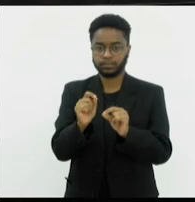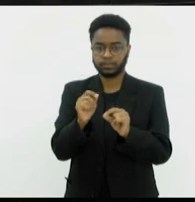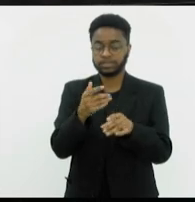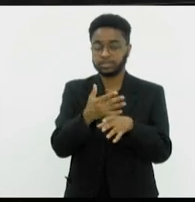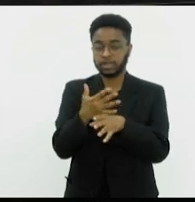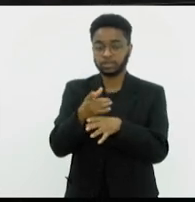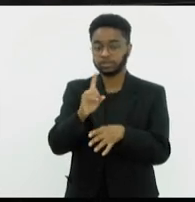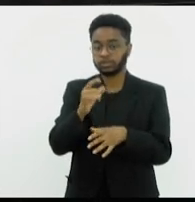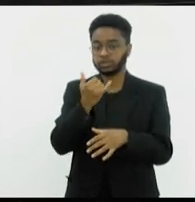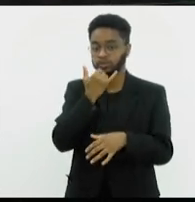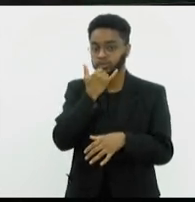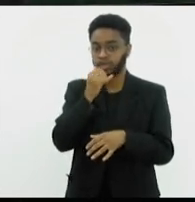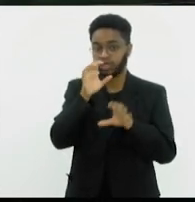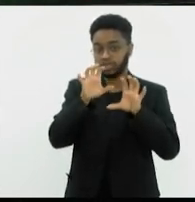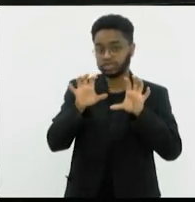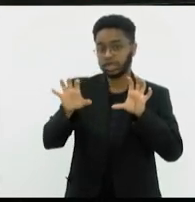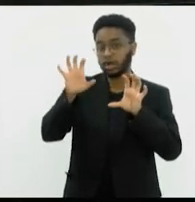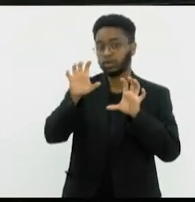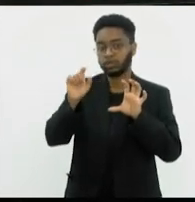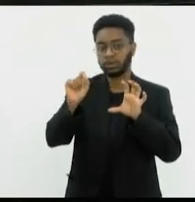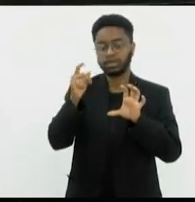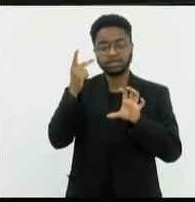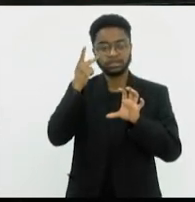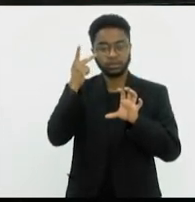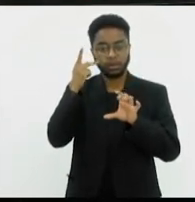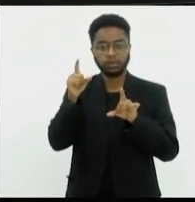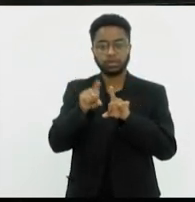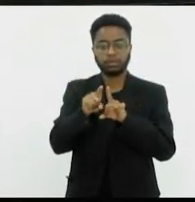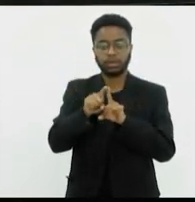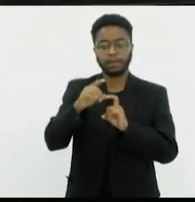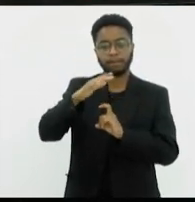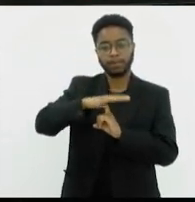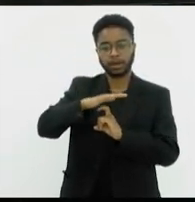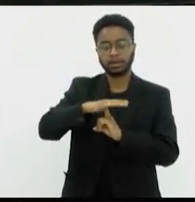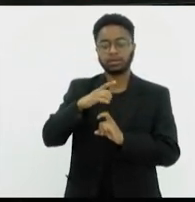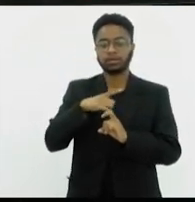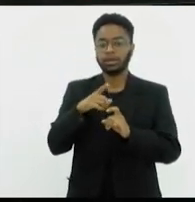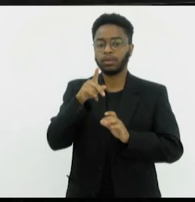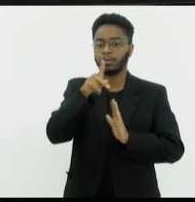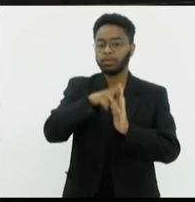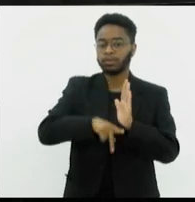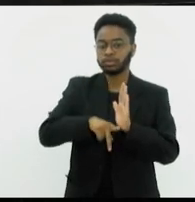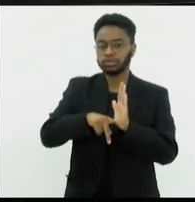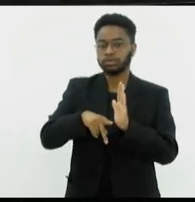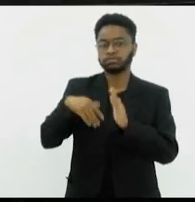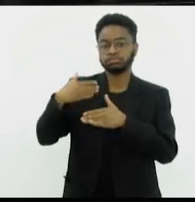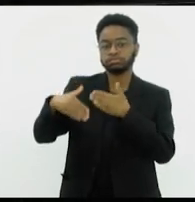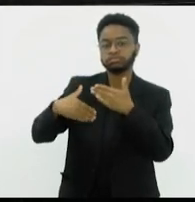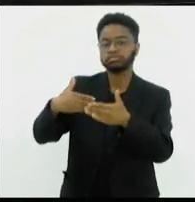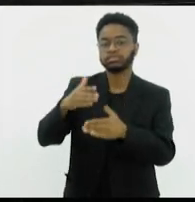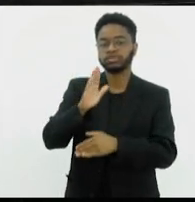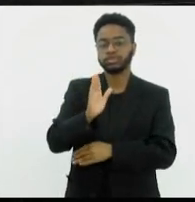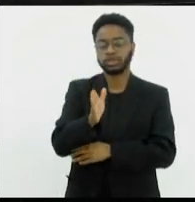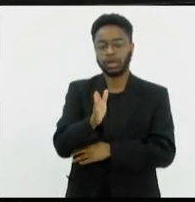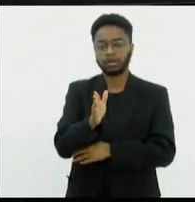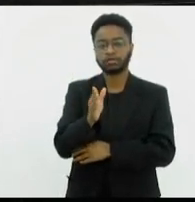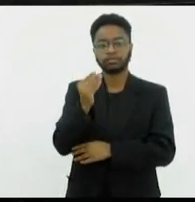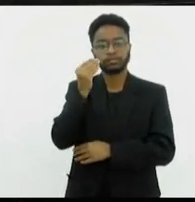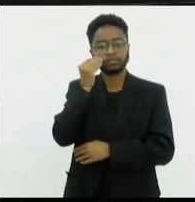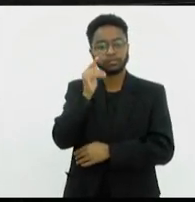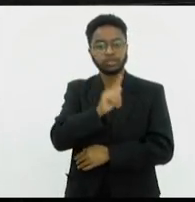os estados de São Paulo e do Paraná têm projetos avançados para a